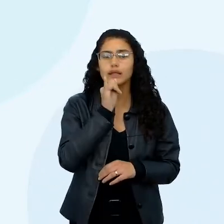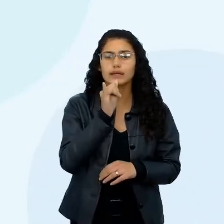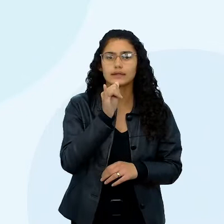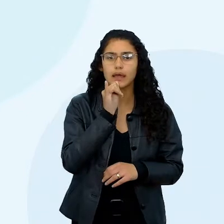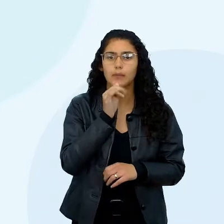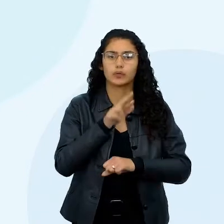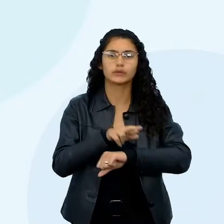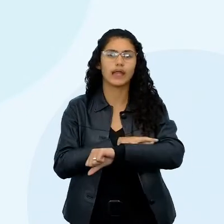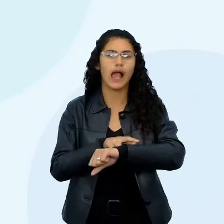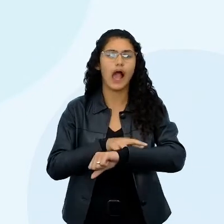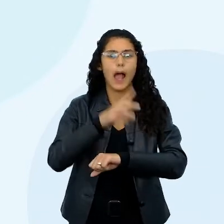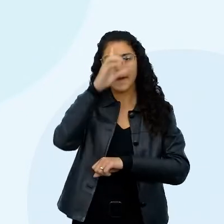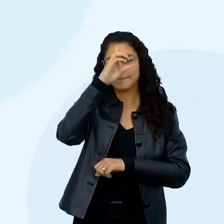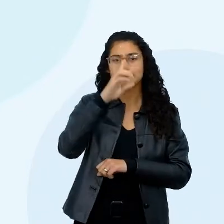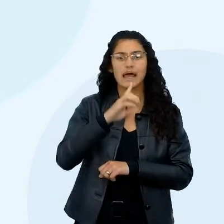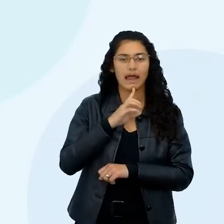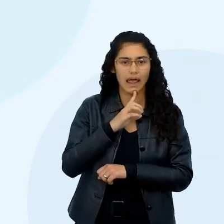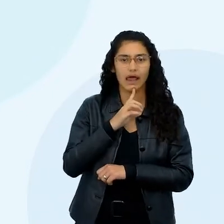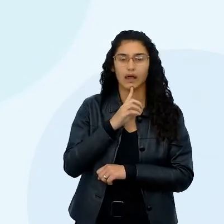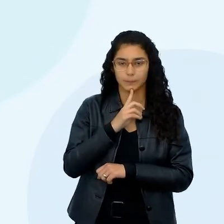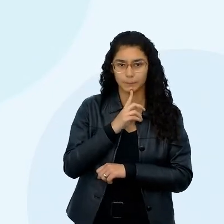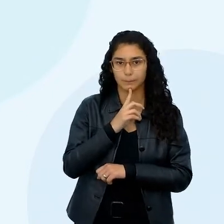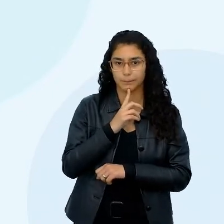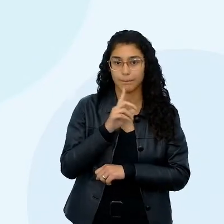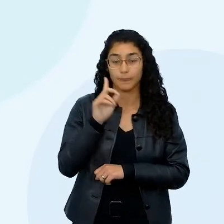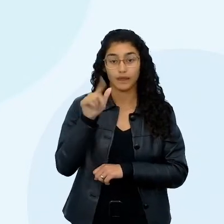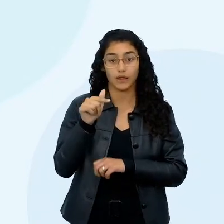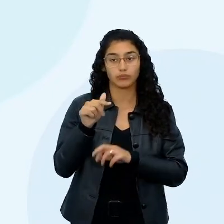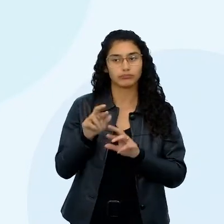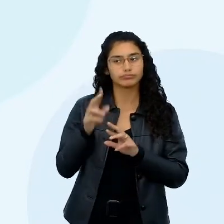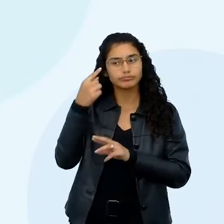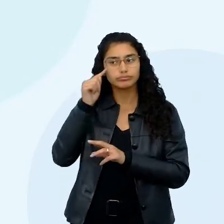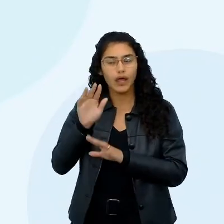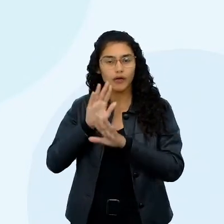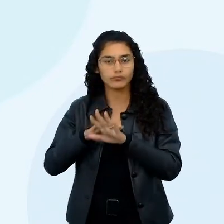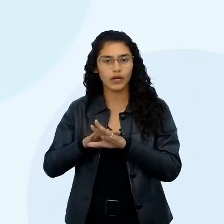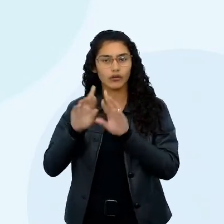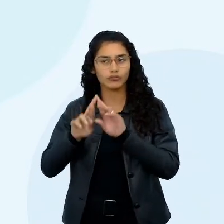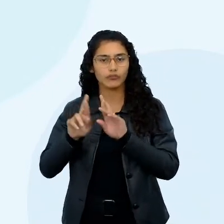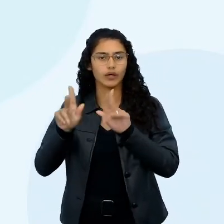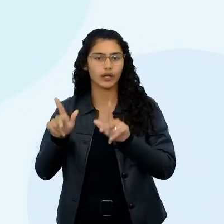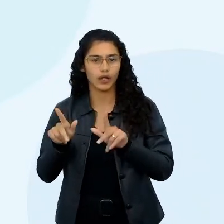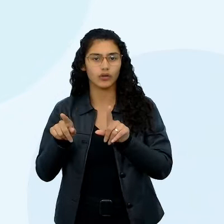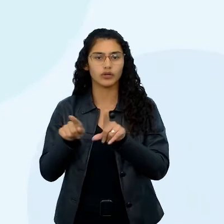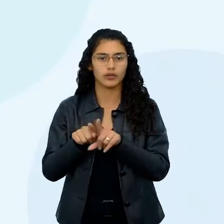raça amarela também, né? Que é outra ideia construída, que é